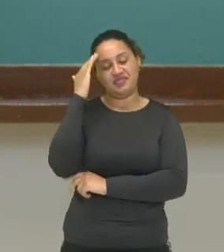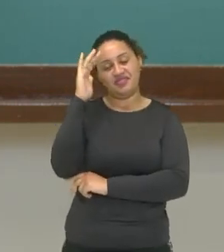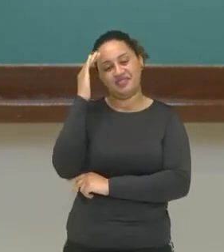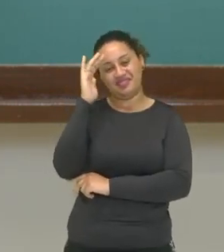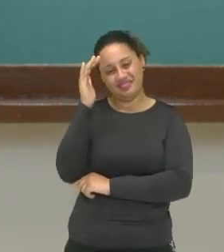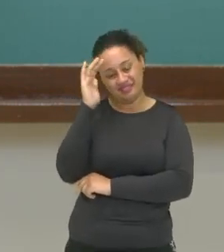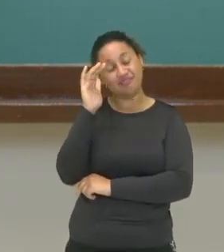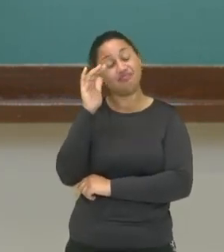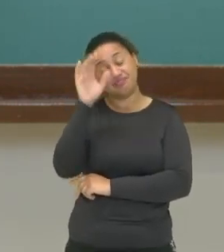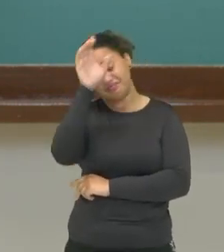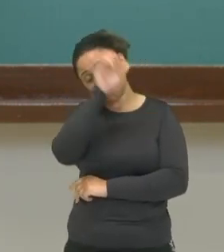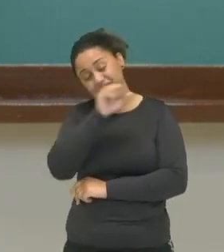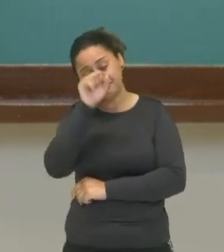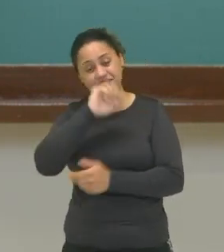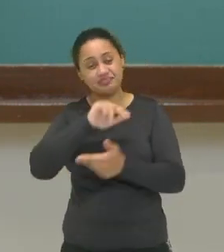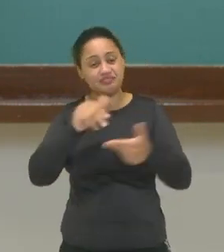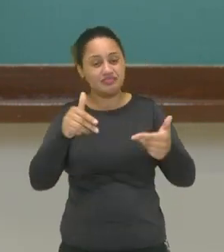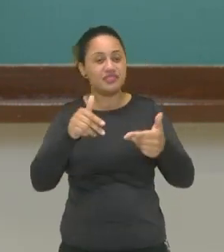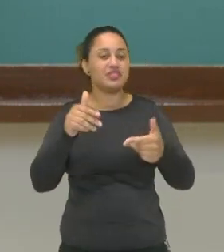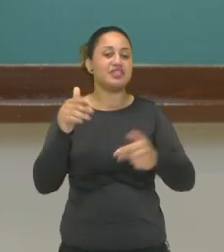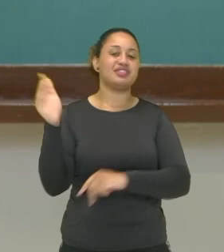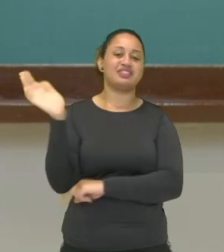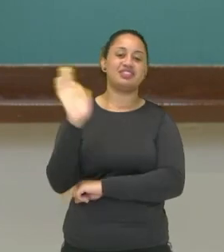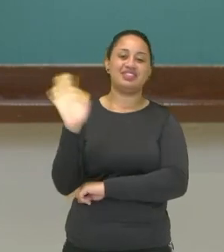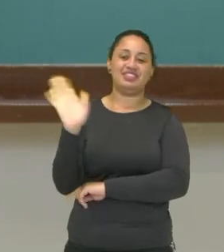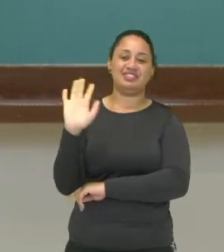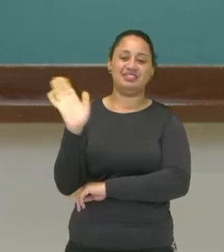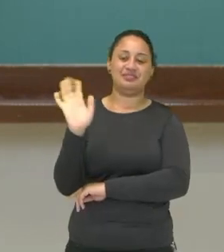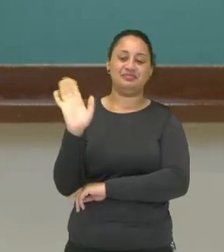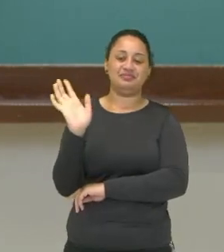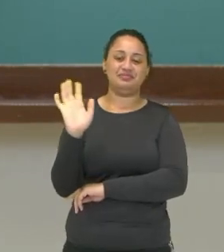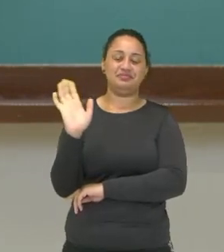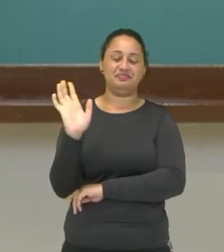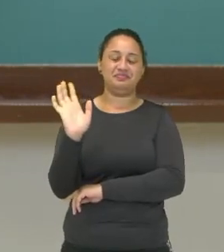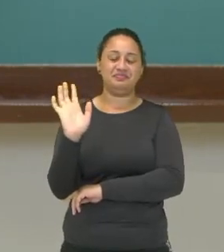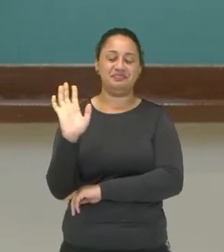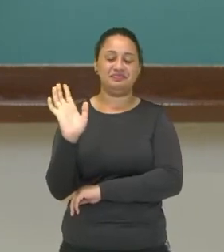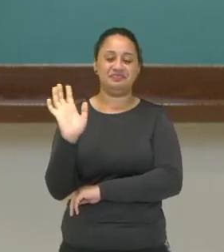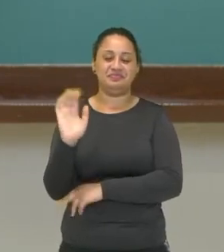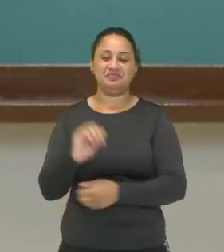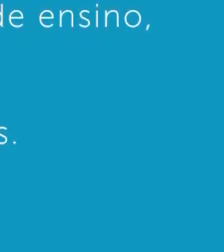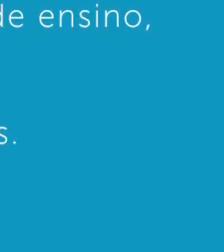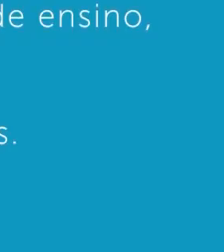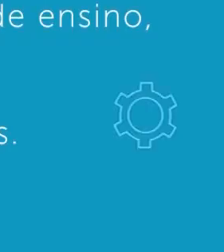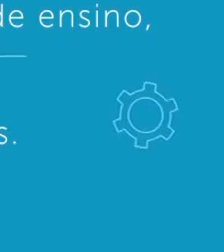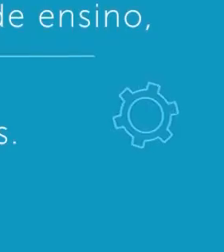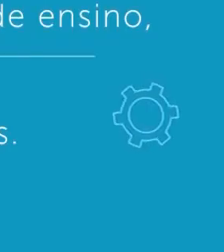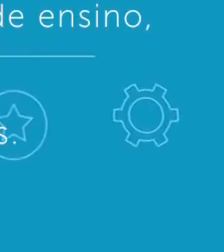aprendido muita coisa. Nos vemos na próxima. Abraço para todos. Tchau!